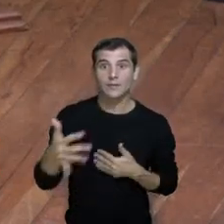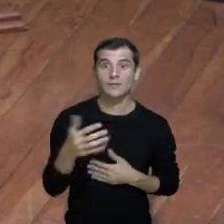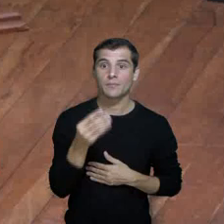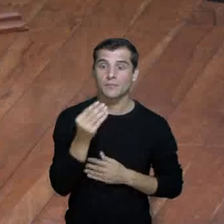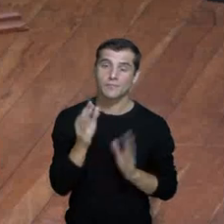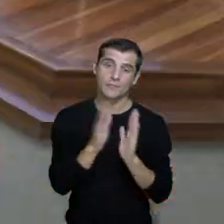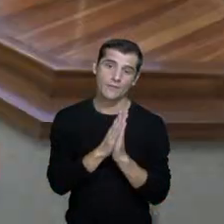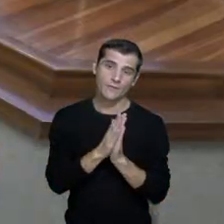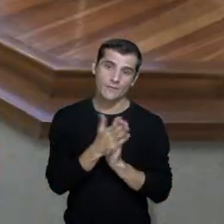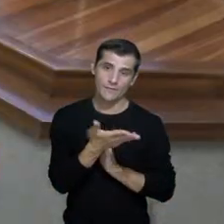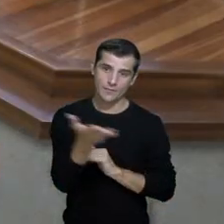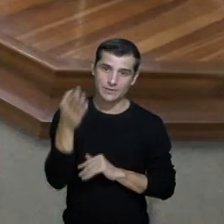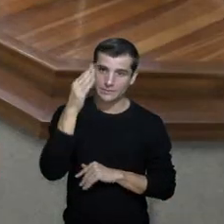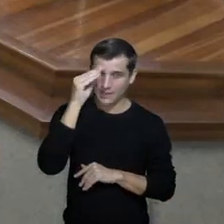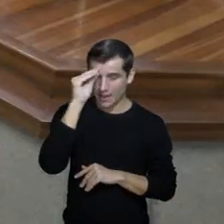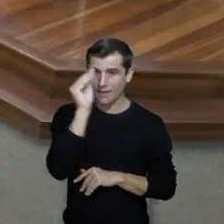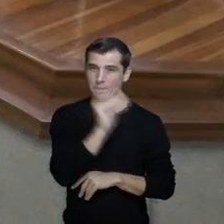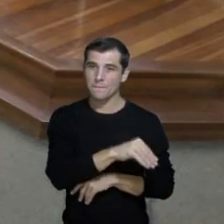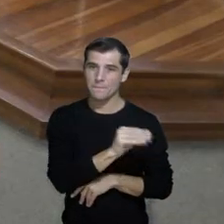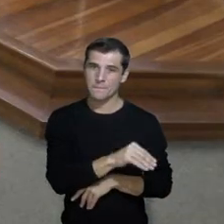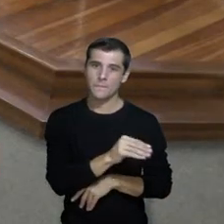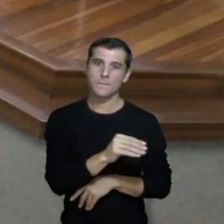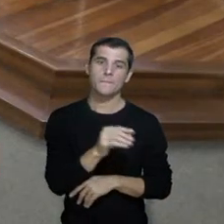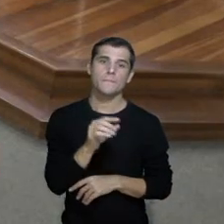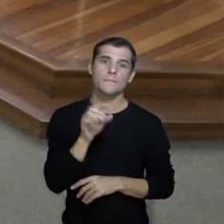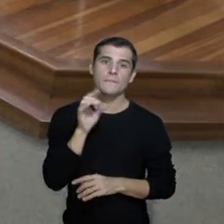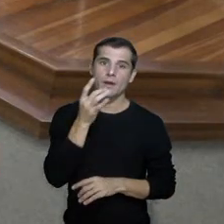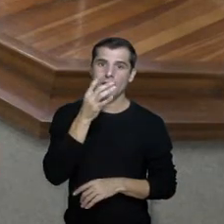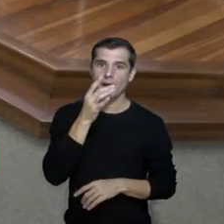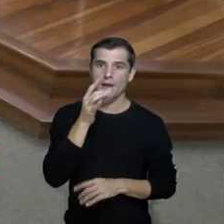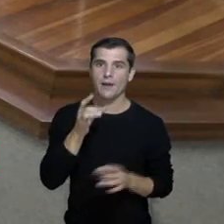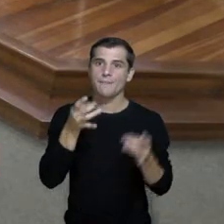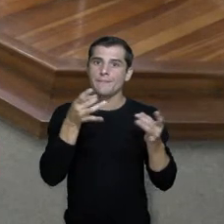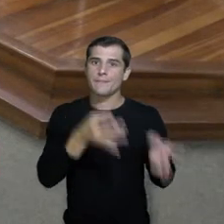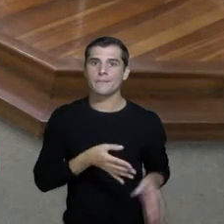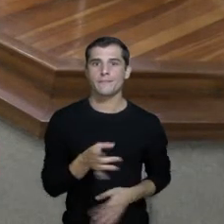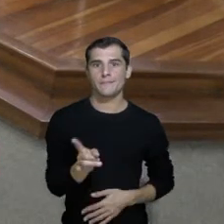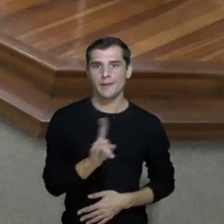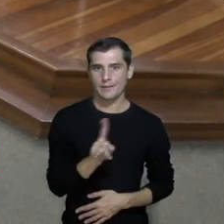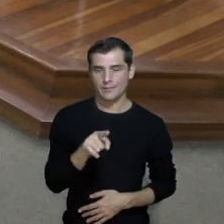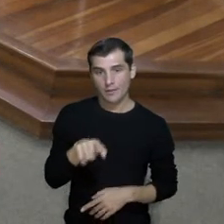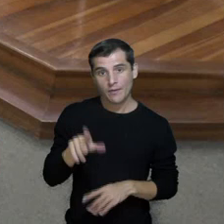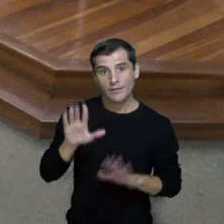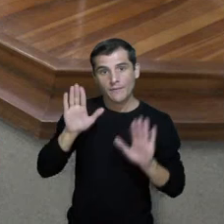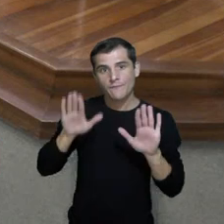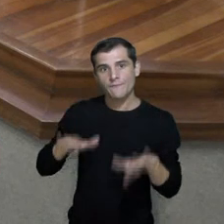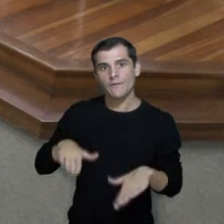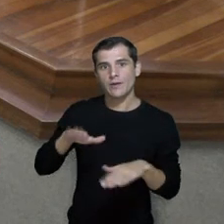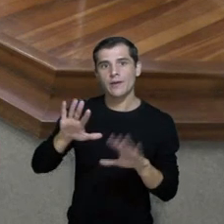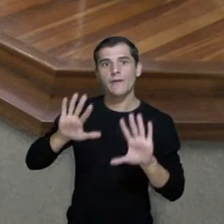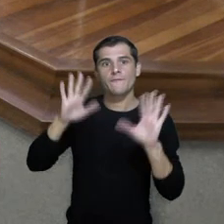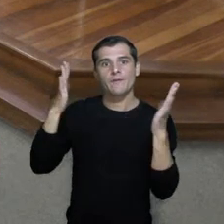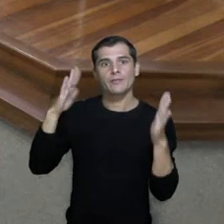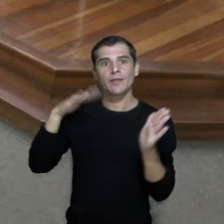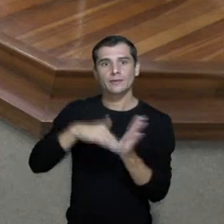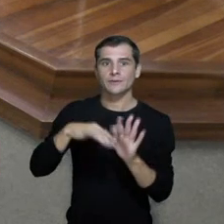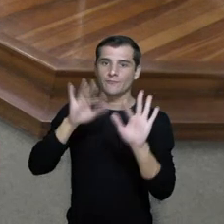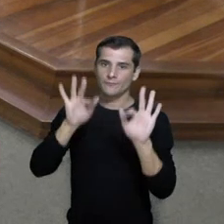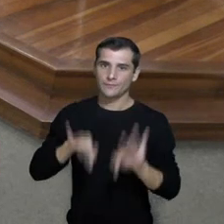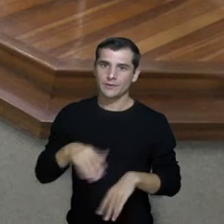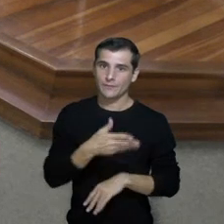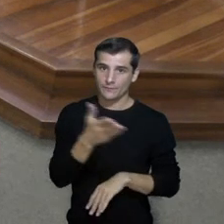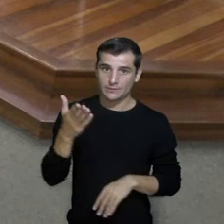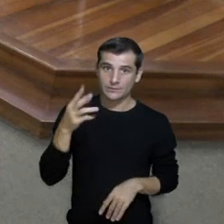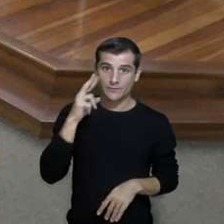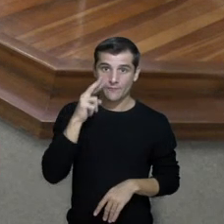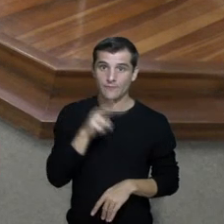por favor Da onde veio esse projeto Teco falava eh que é parceiro de longa história é